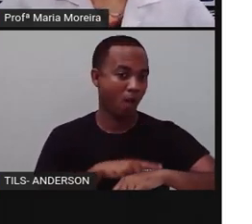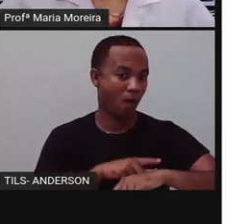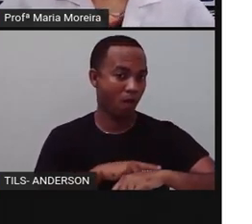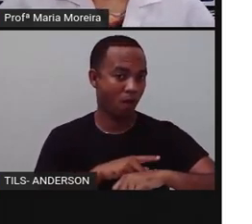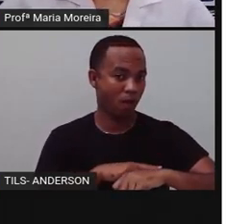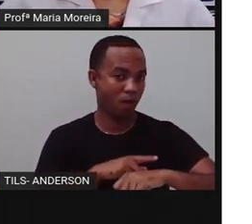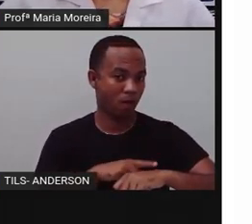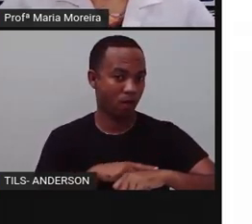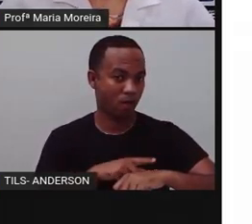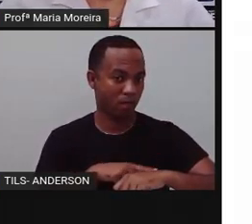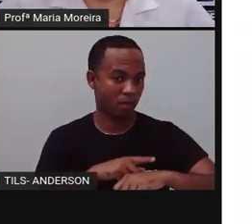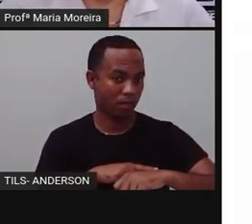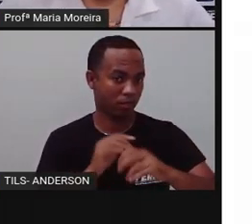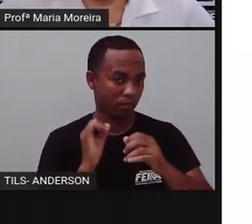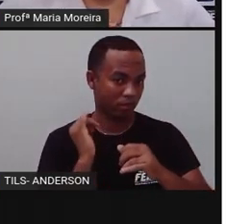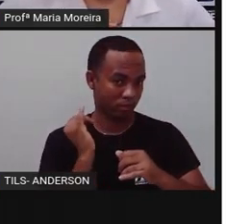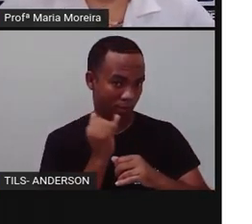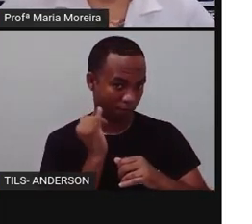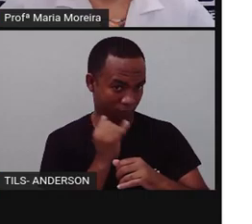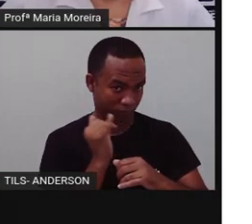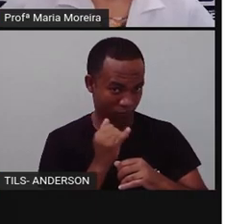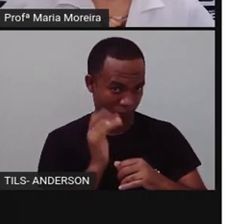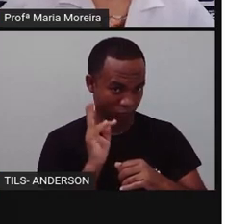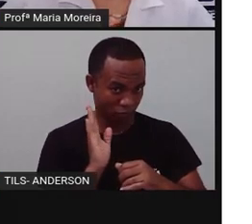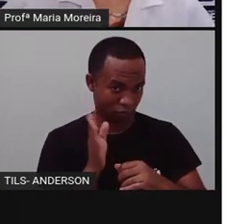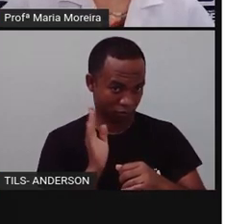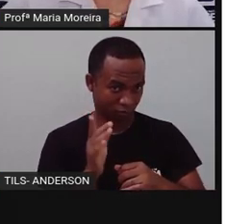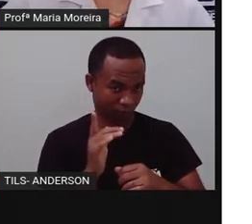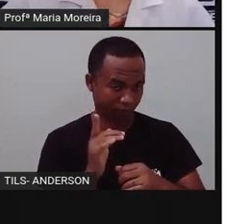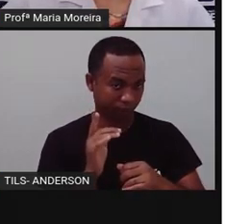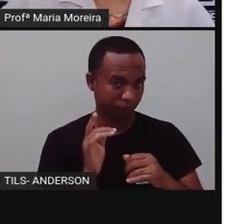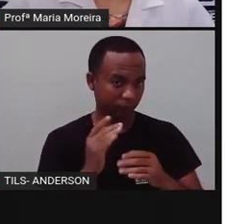a namorada. A caçada já começou.